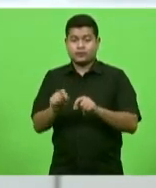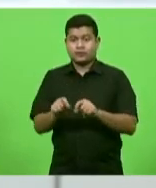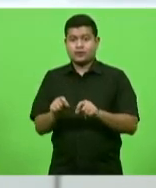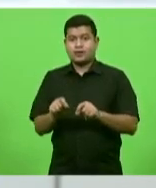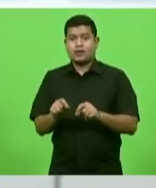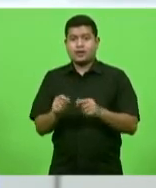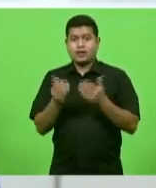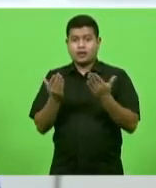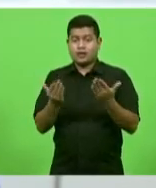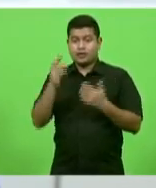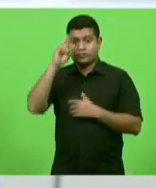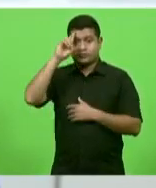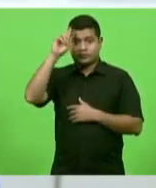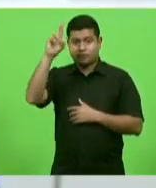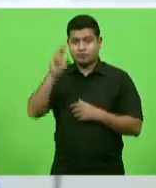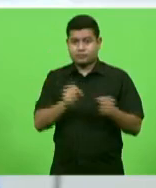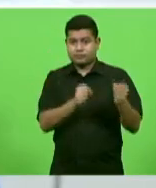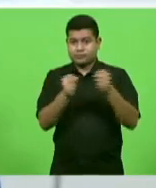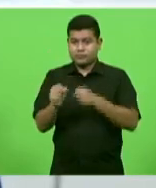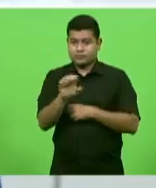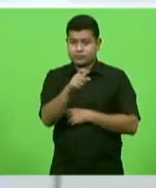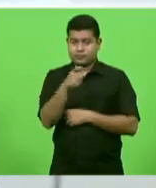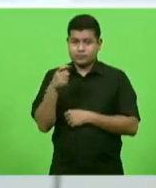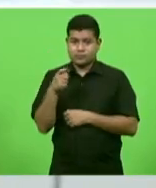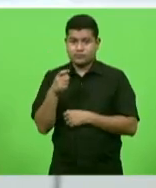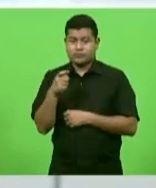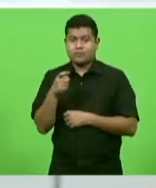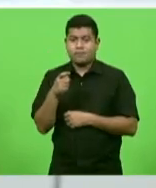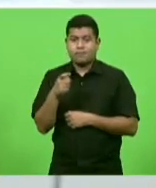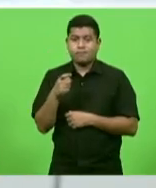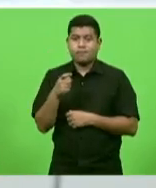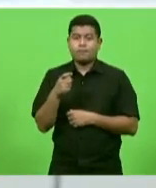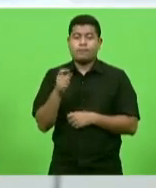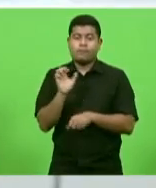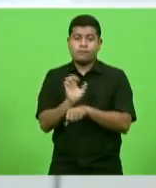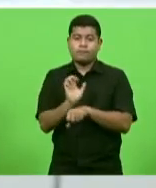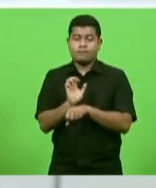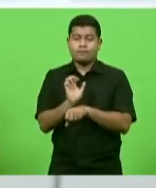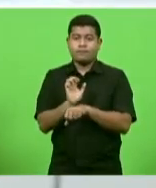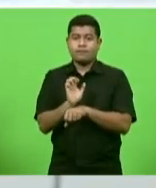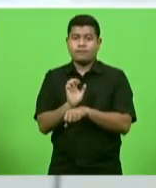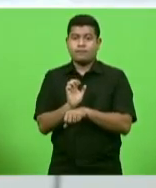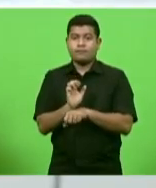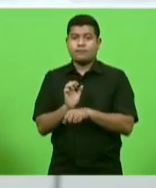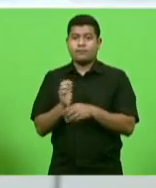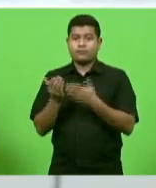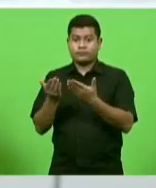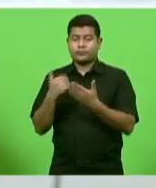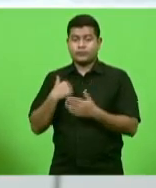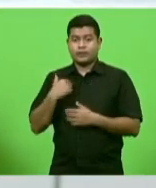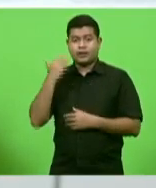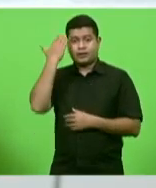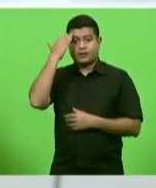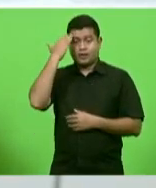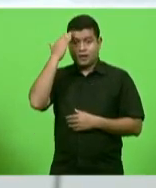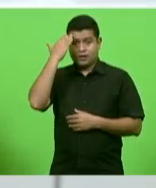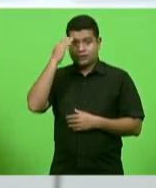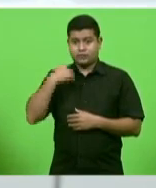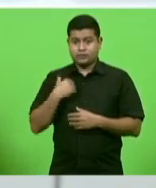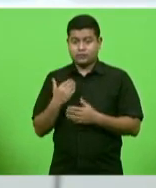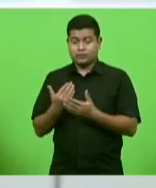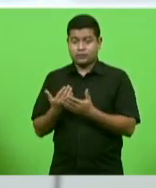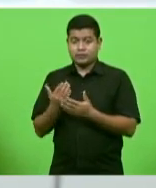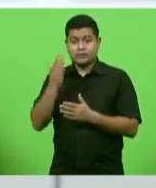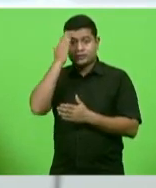e que o chefe do Poder Executivo Estadual a ser cientificar formalmente dos perca